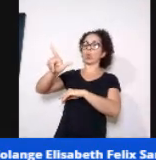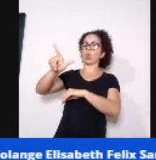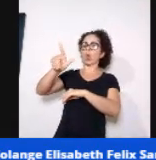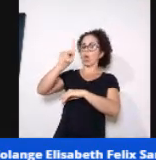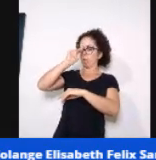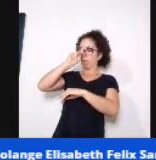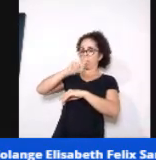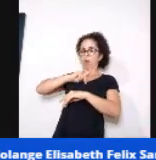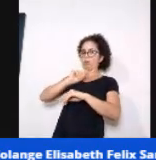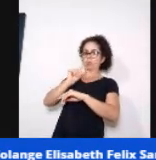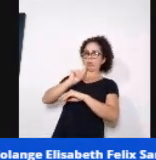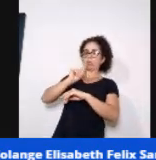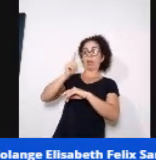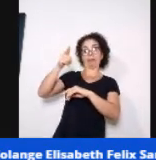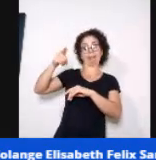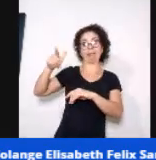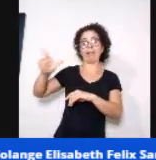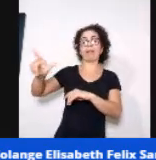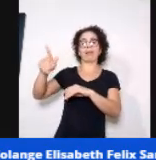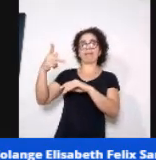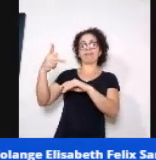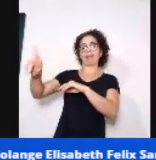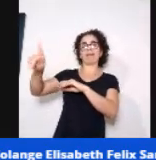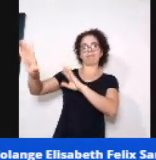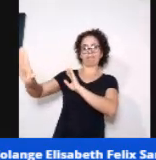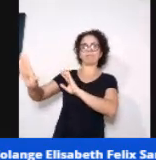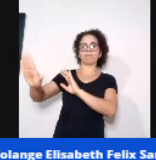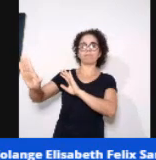Em um determinado diálogo ou situação,